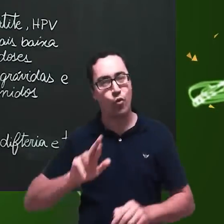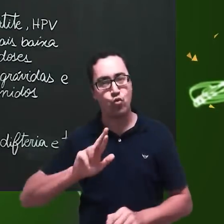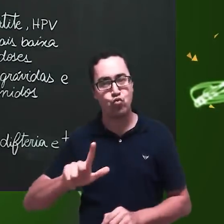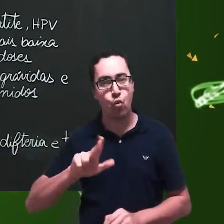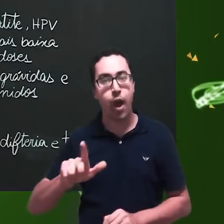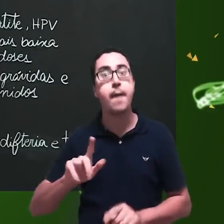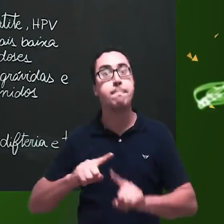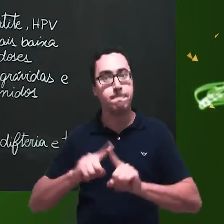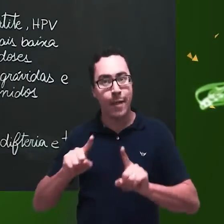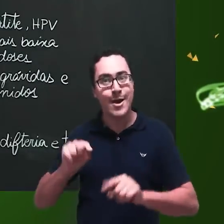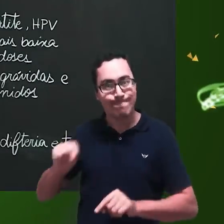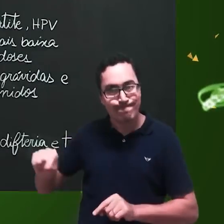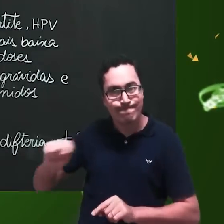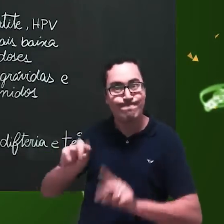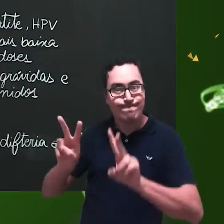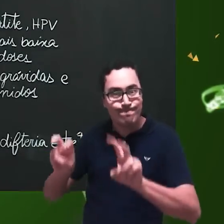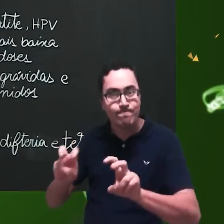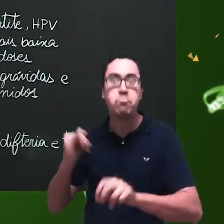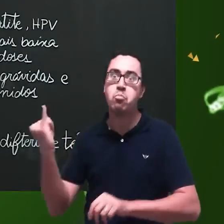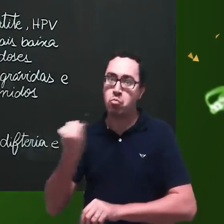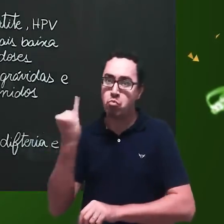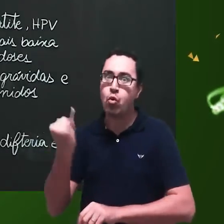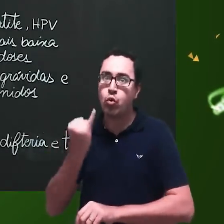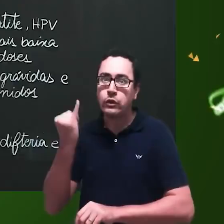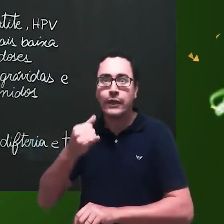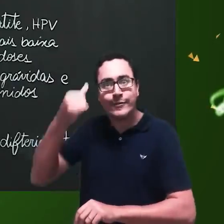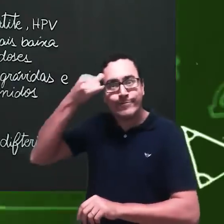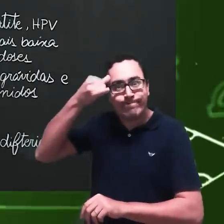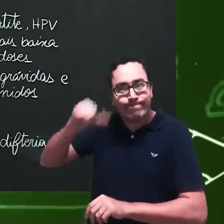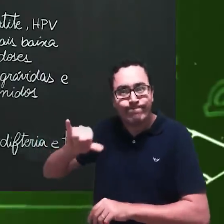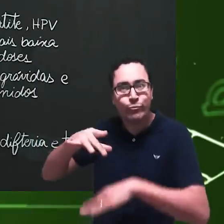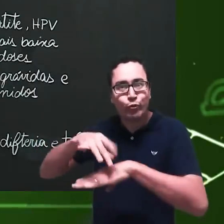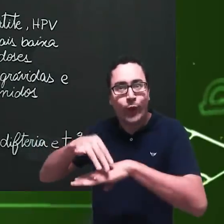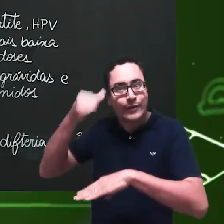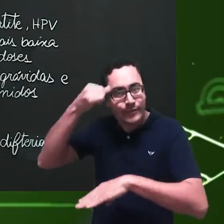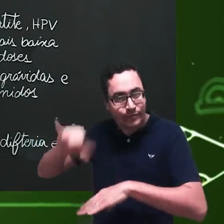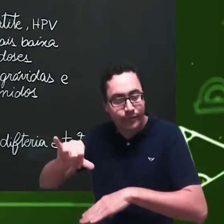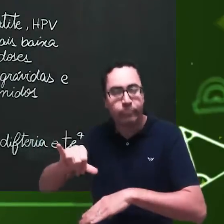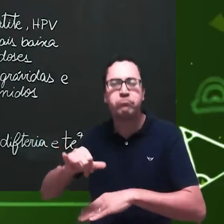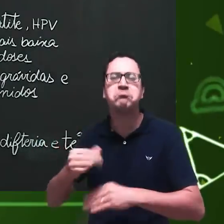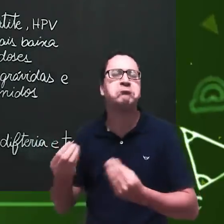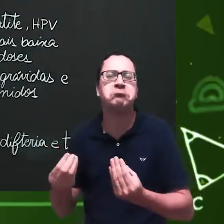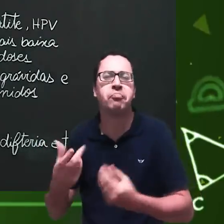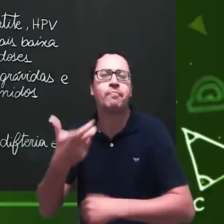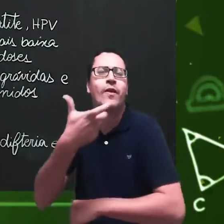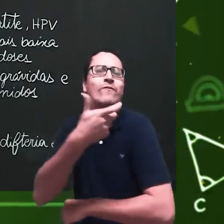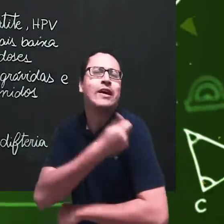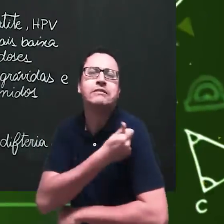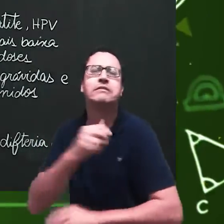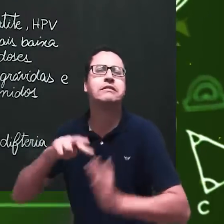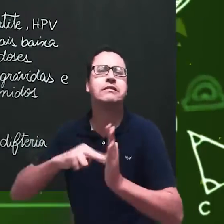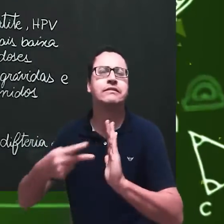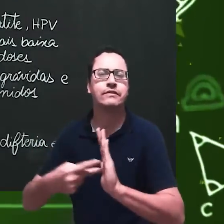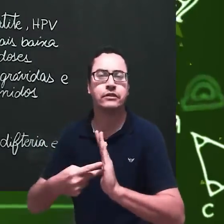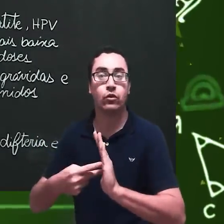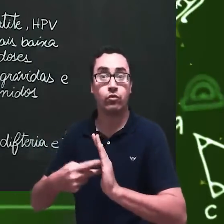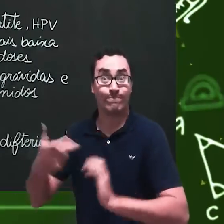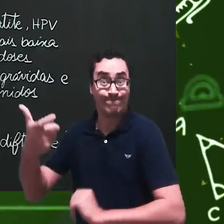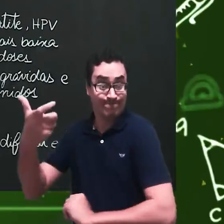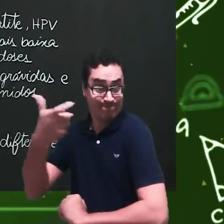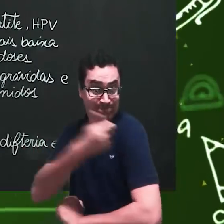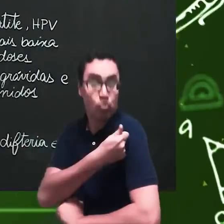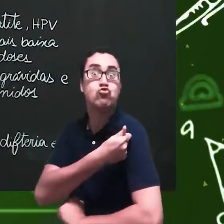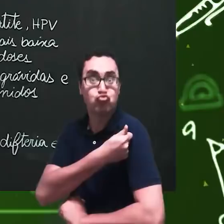prevenção. Mas tá, o que é a tal da vacina? A vacina é quando o nosso corpo ele recebe um antígeno.